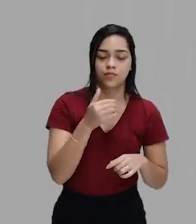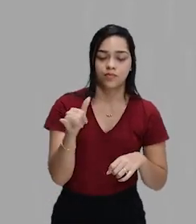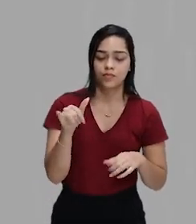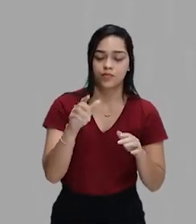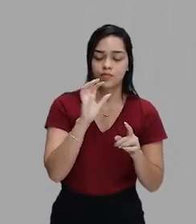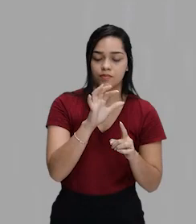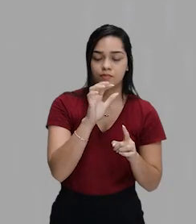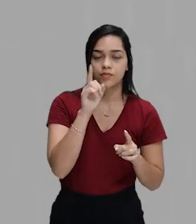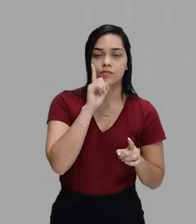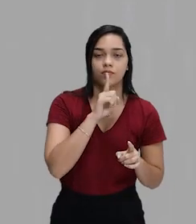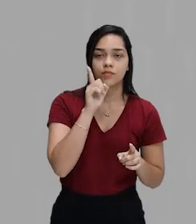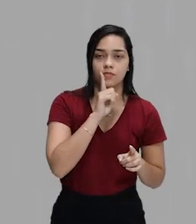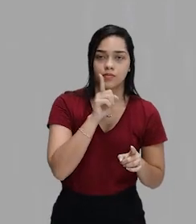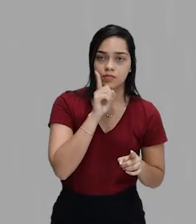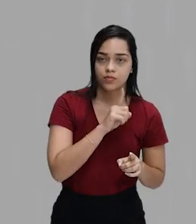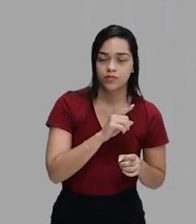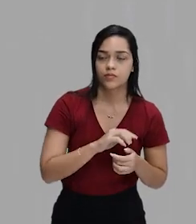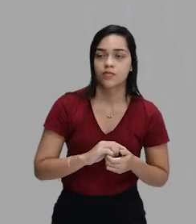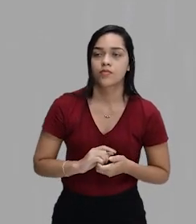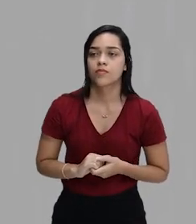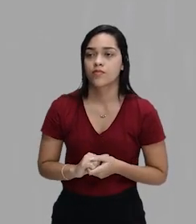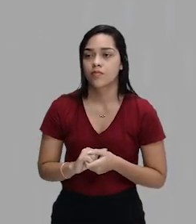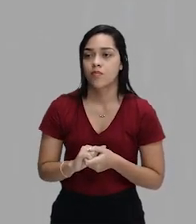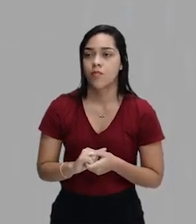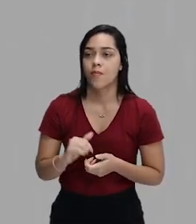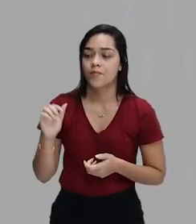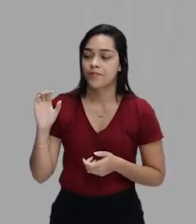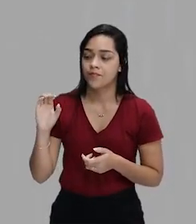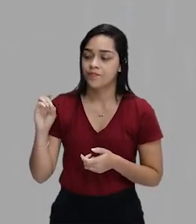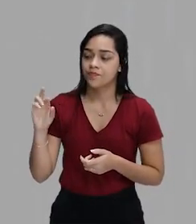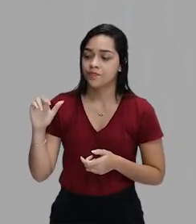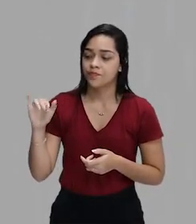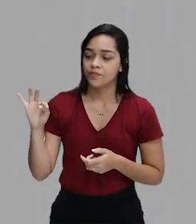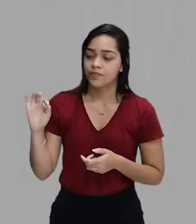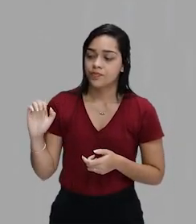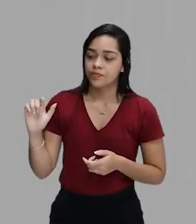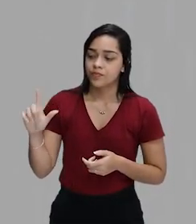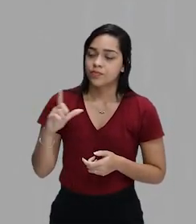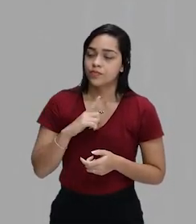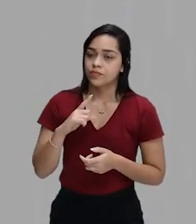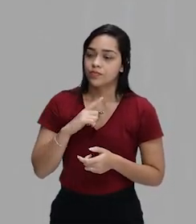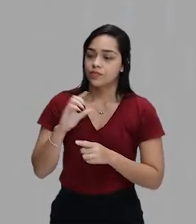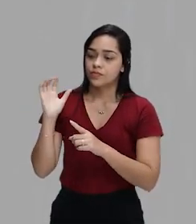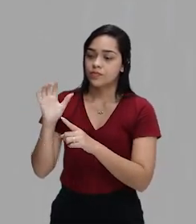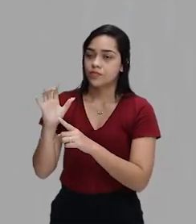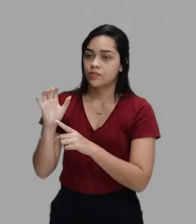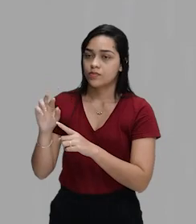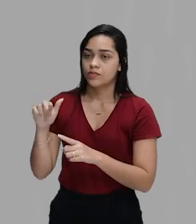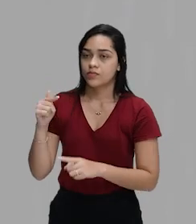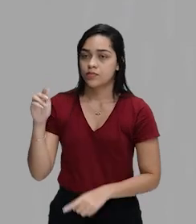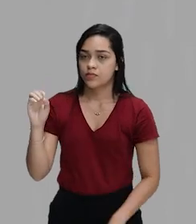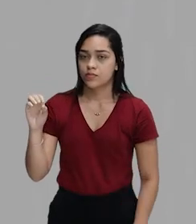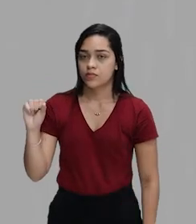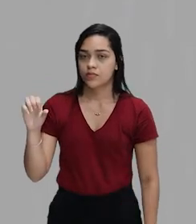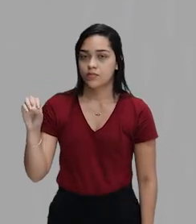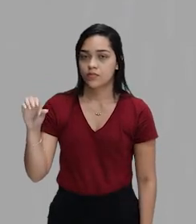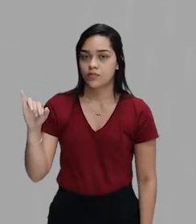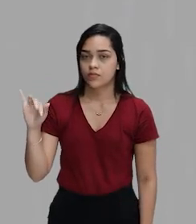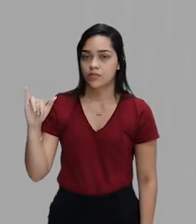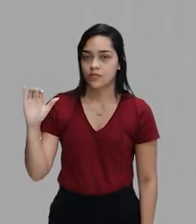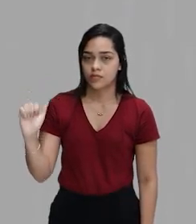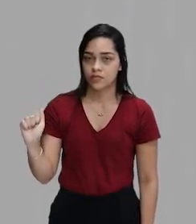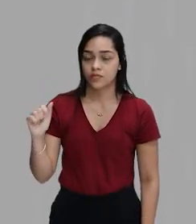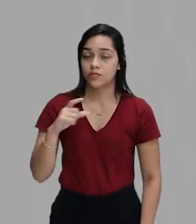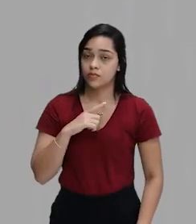capitaneada pelos Estados Unidos, a zona oriental, capitaneada pela União Soviética.